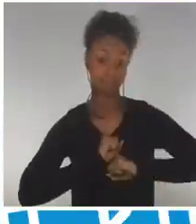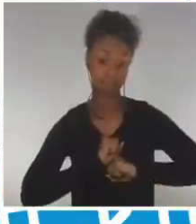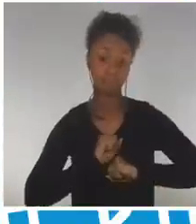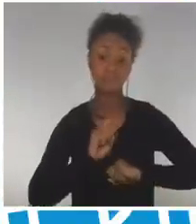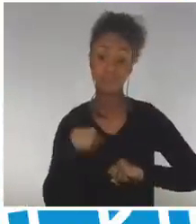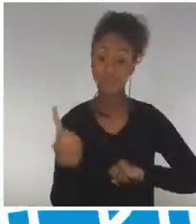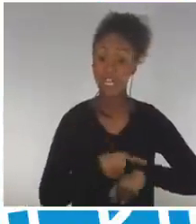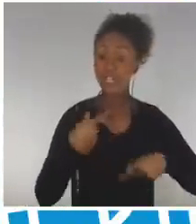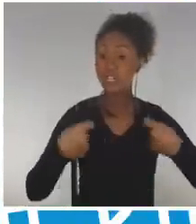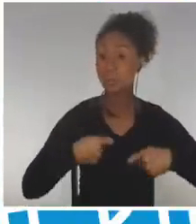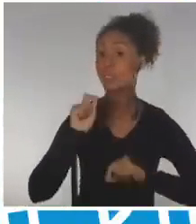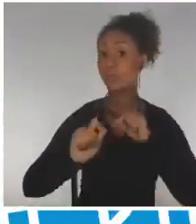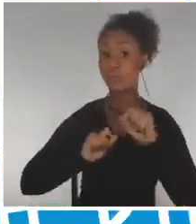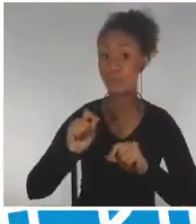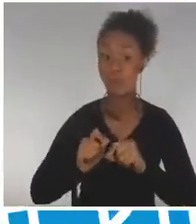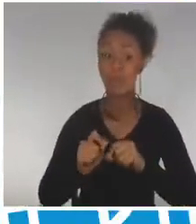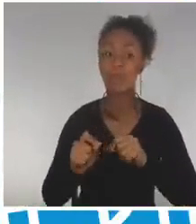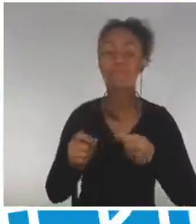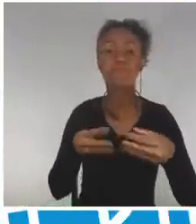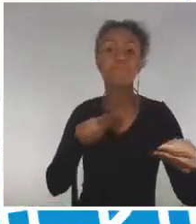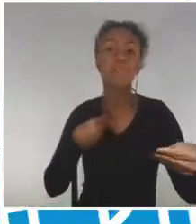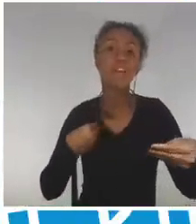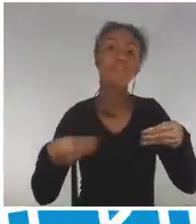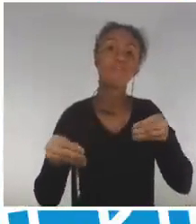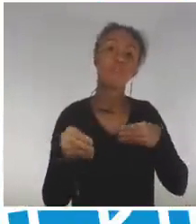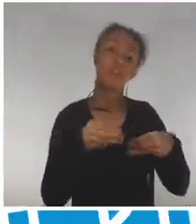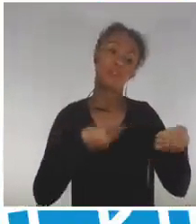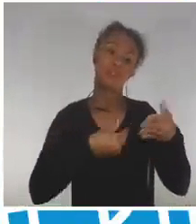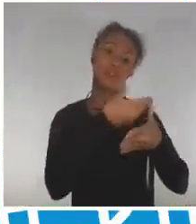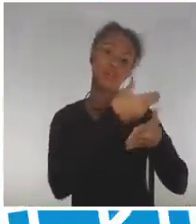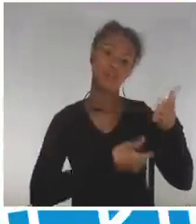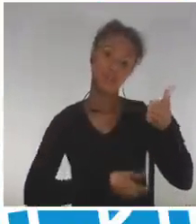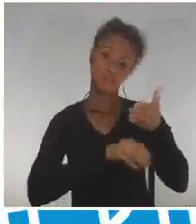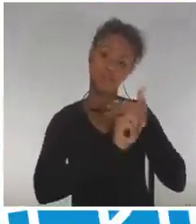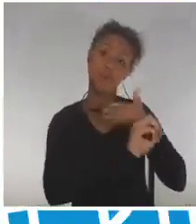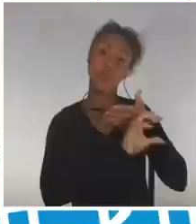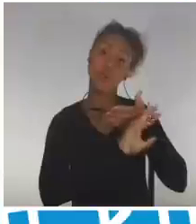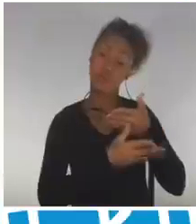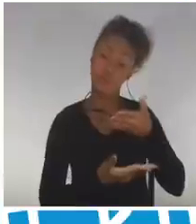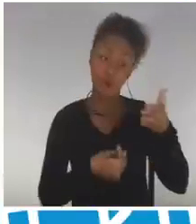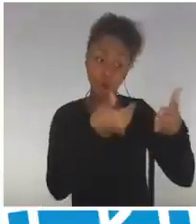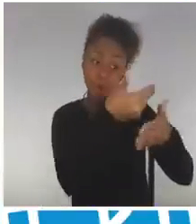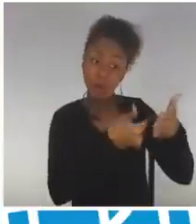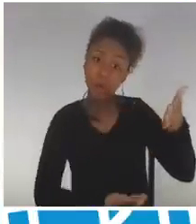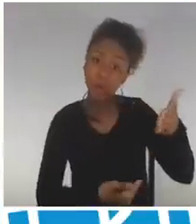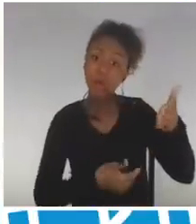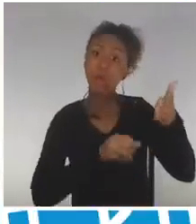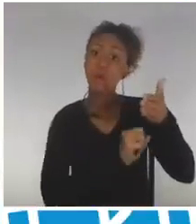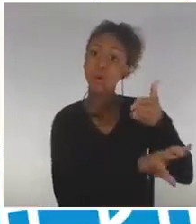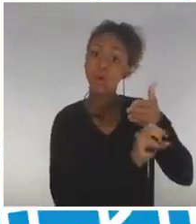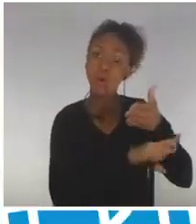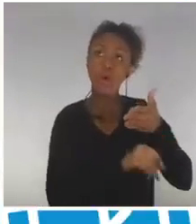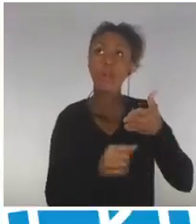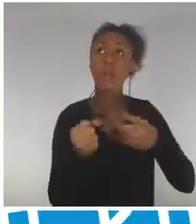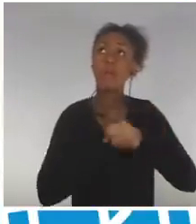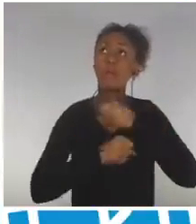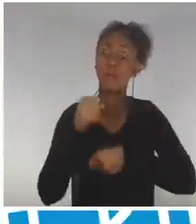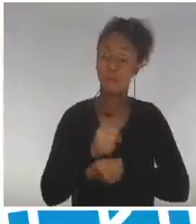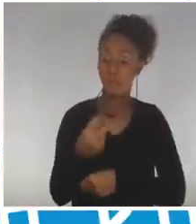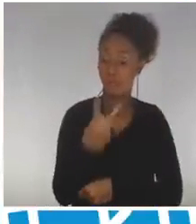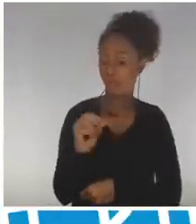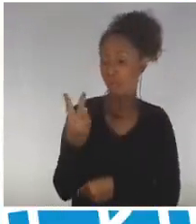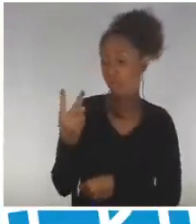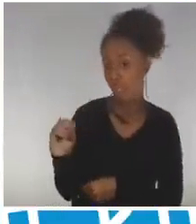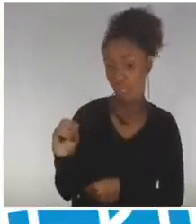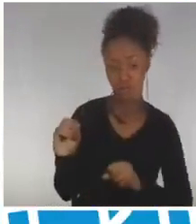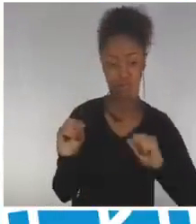tem chamado de flexibilização do currículo. Nós temos aí um currículo de 2020, 2021,